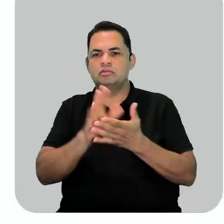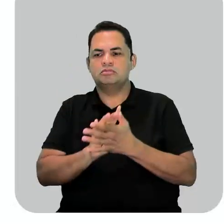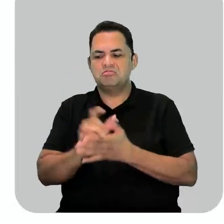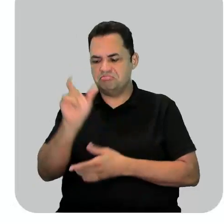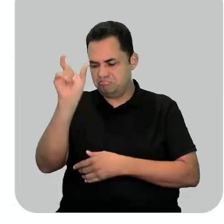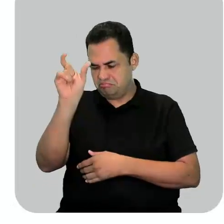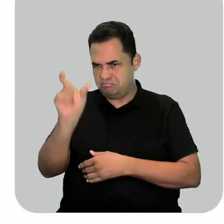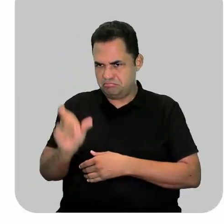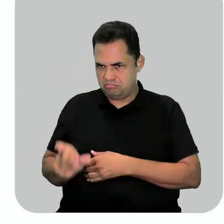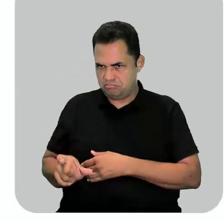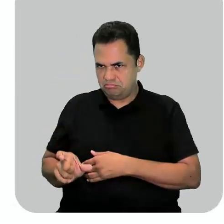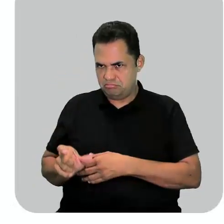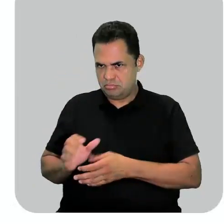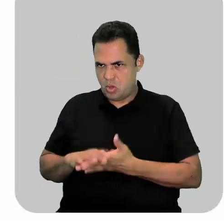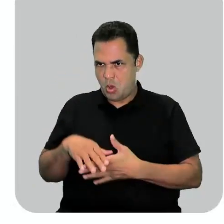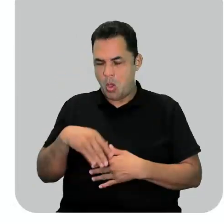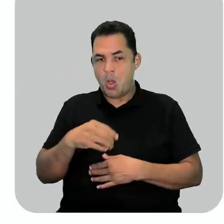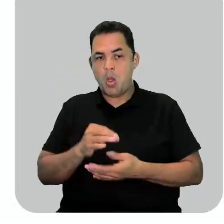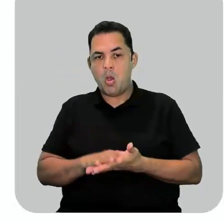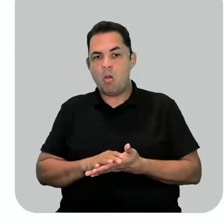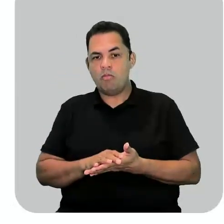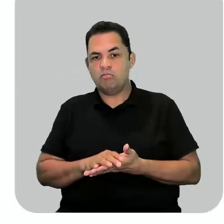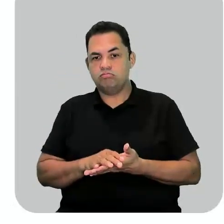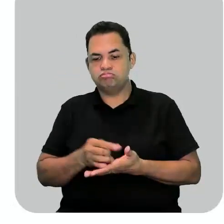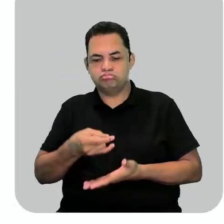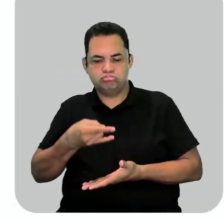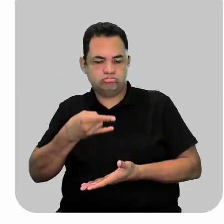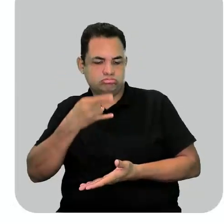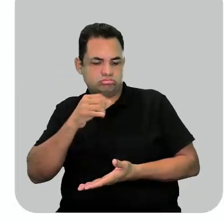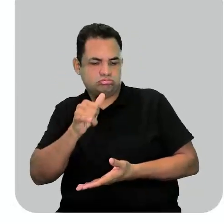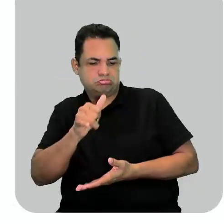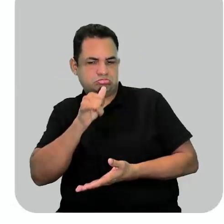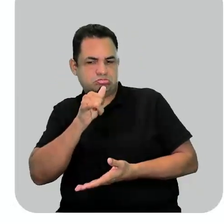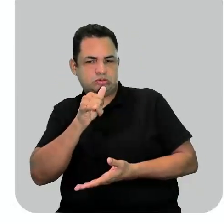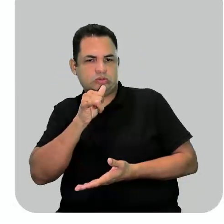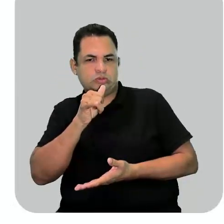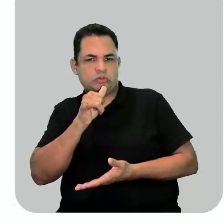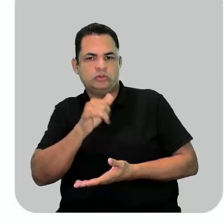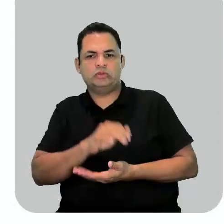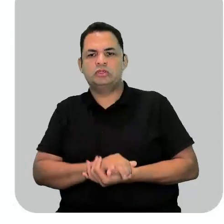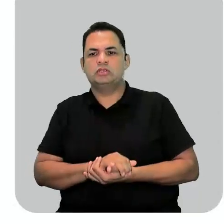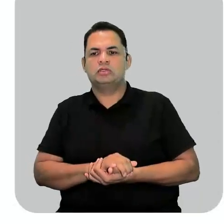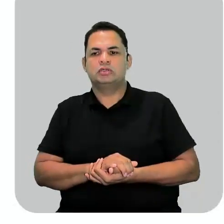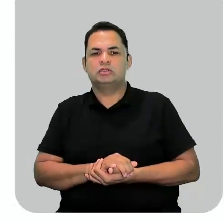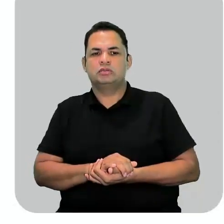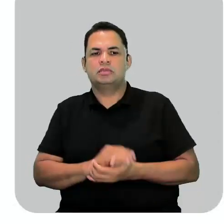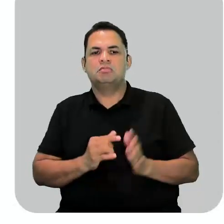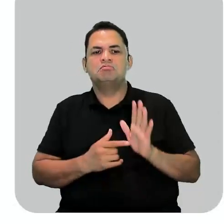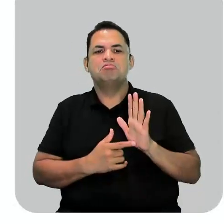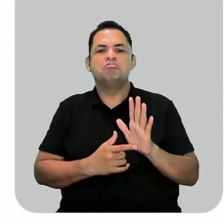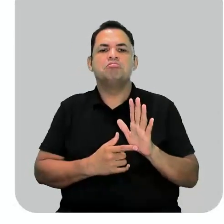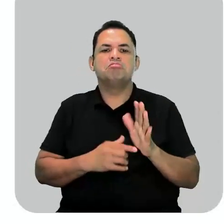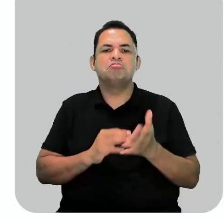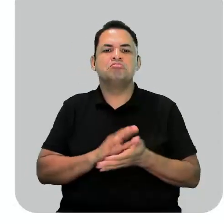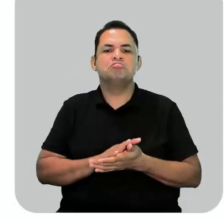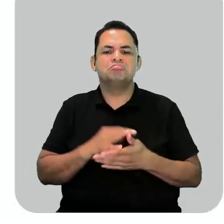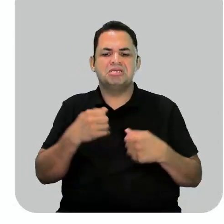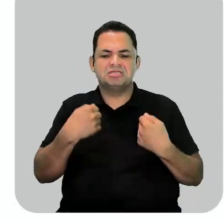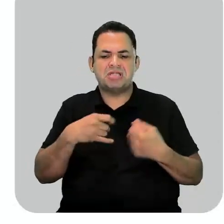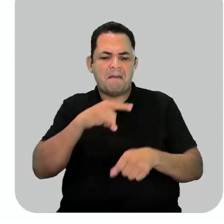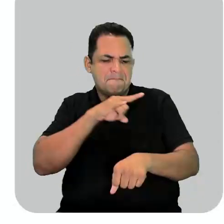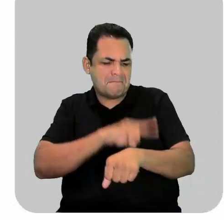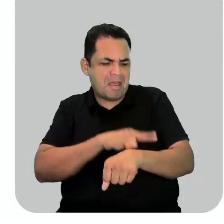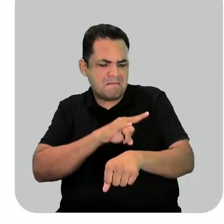um indivíduo, ao ingerir certa quantidade de bebida alcoólica, geralmente apresenta uma